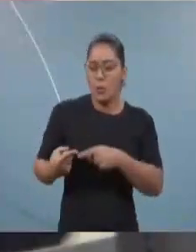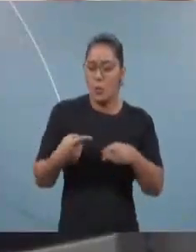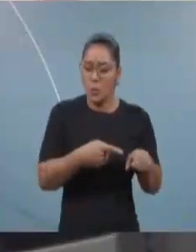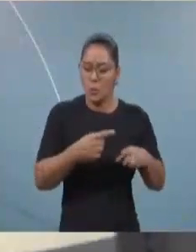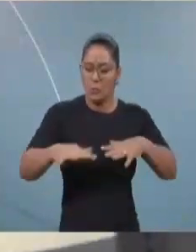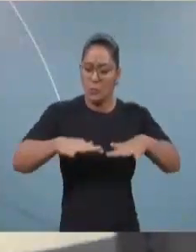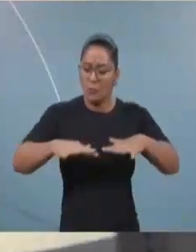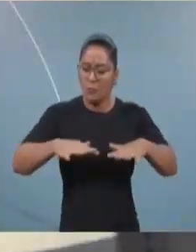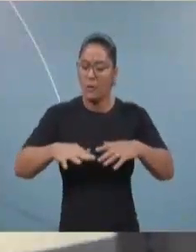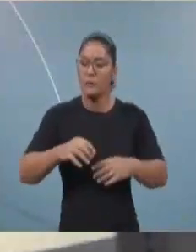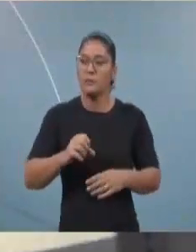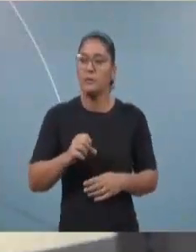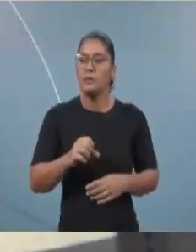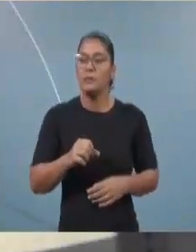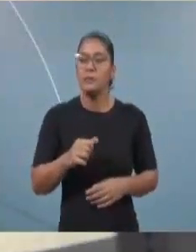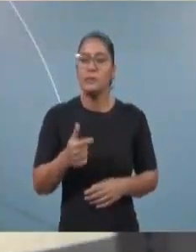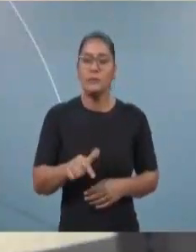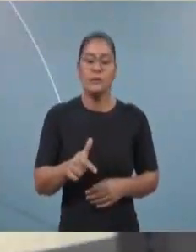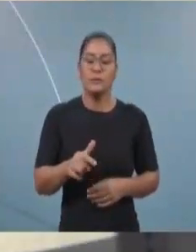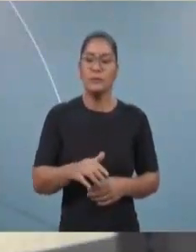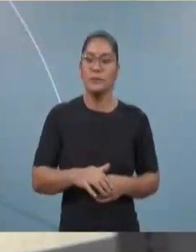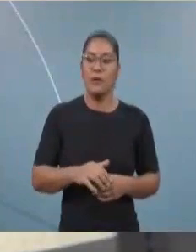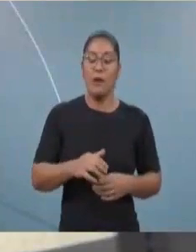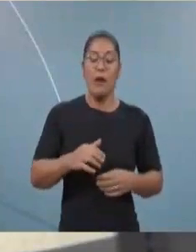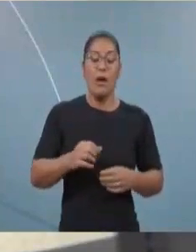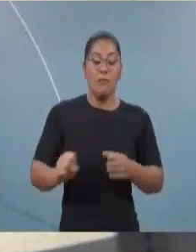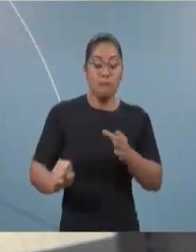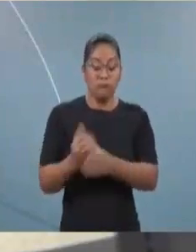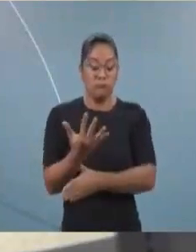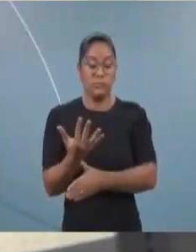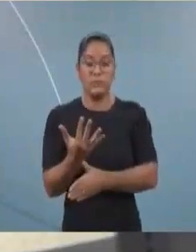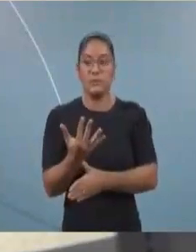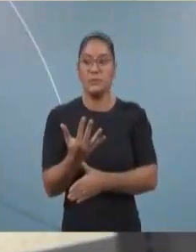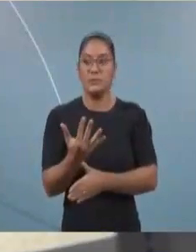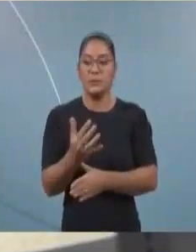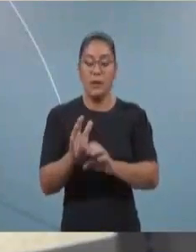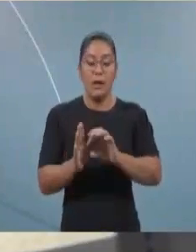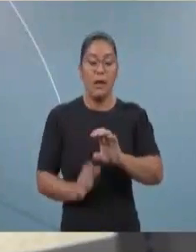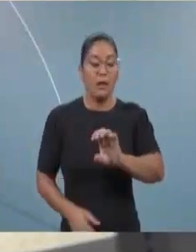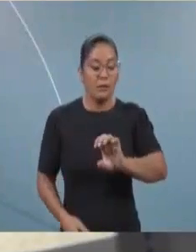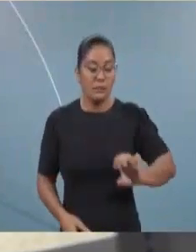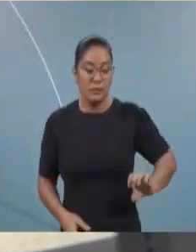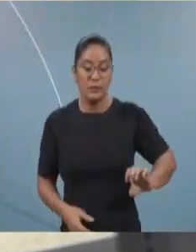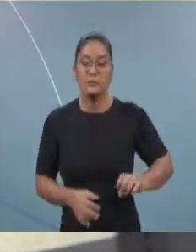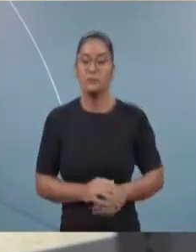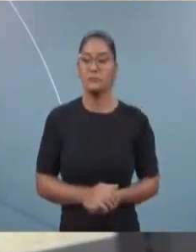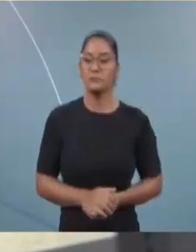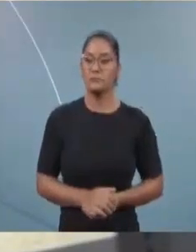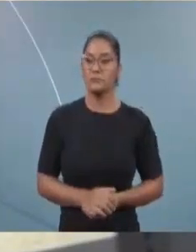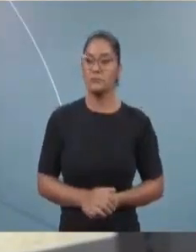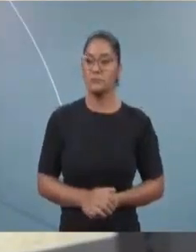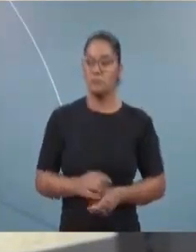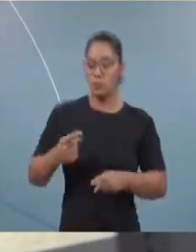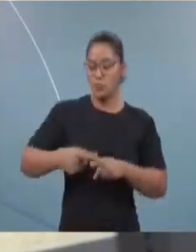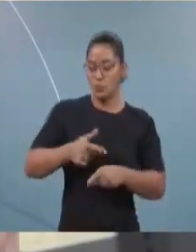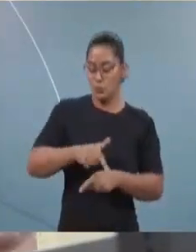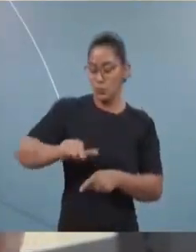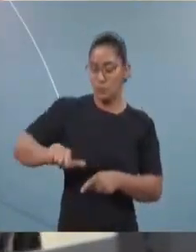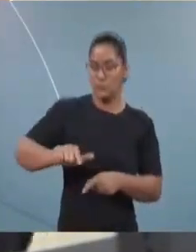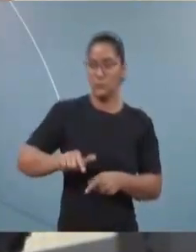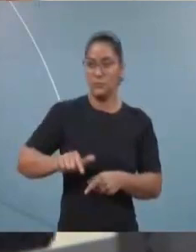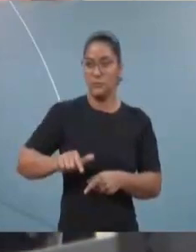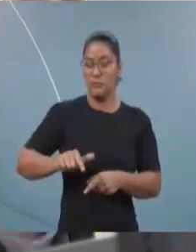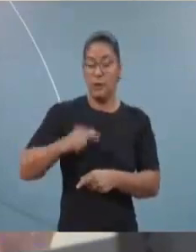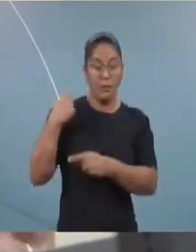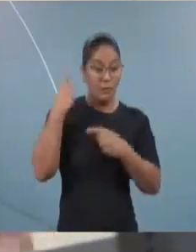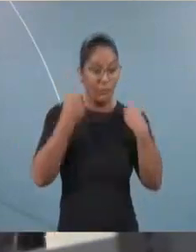movimento sem terra só porque esse movimento foi criado pela ala esquerda porque o outro foi criado Isso